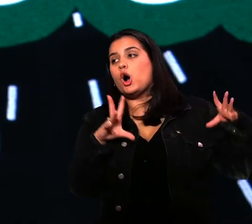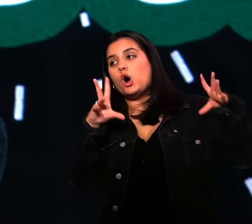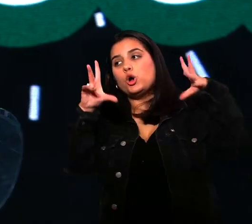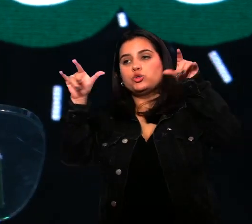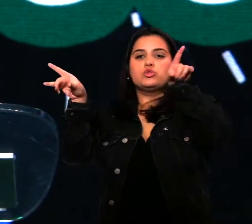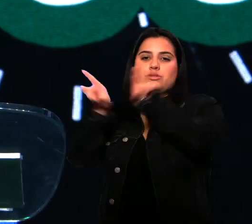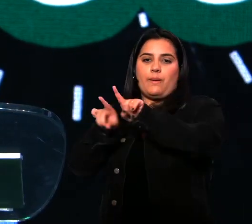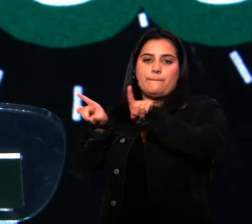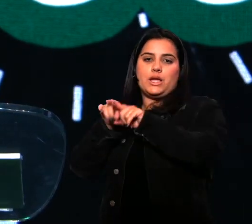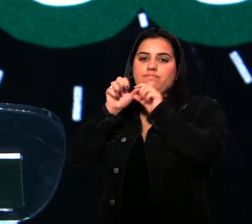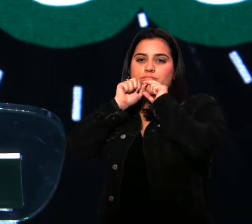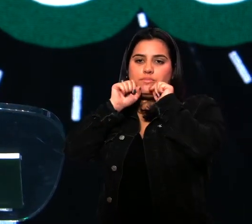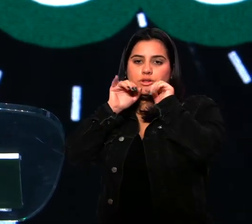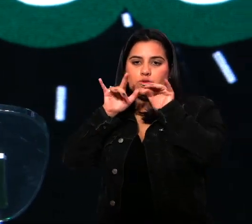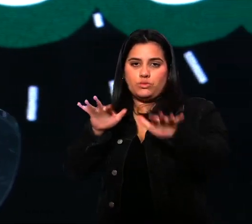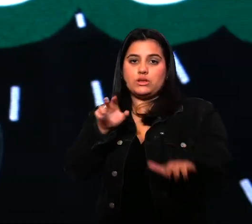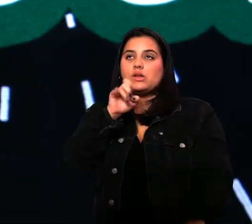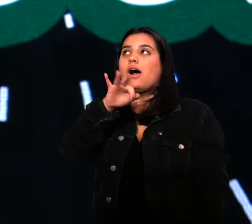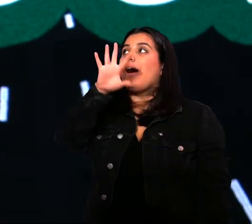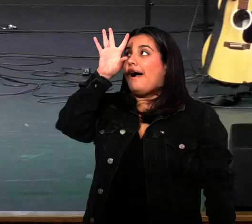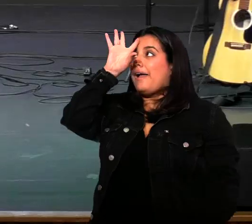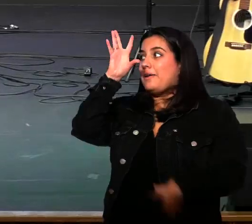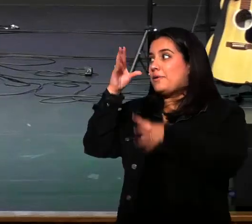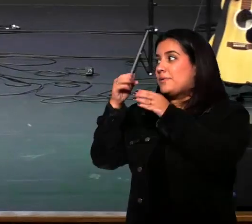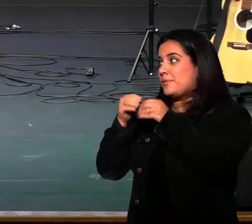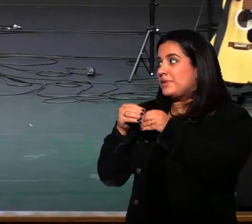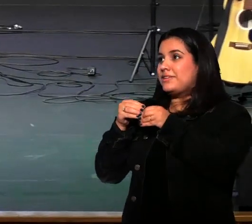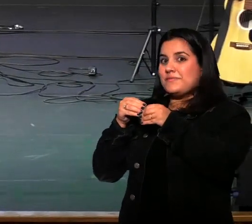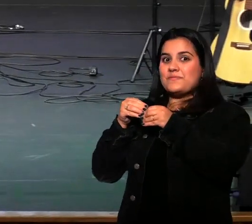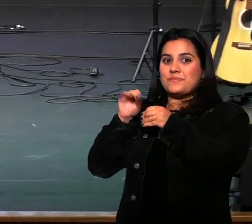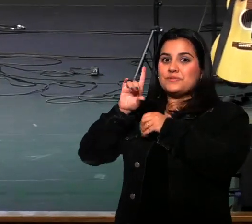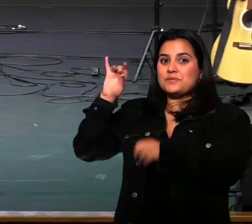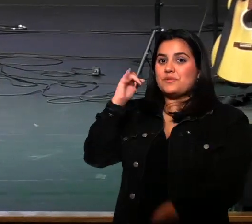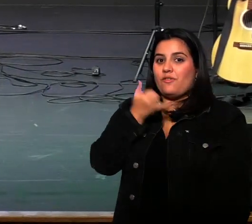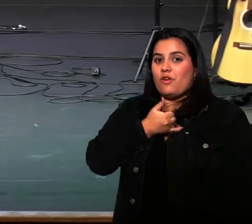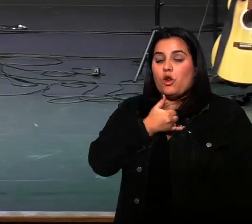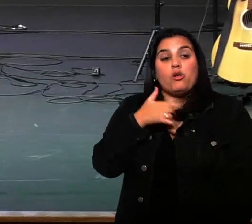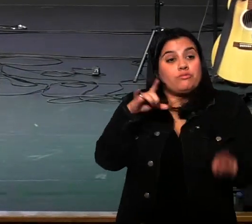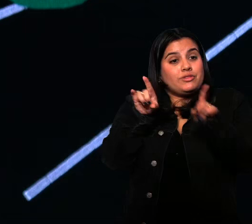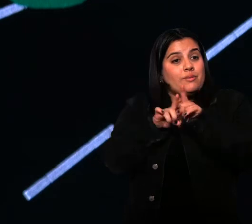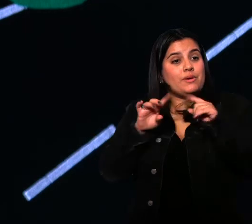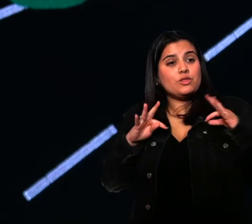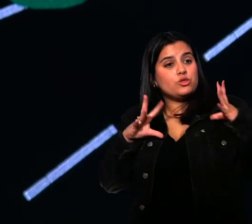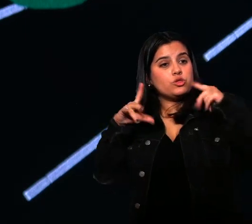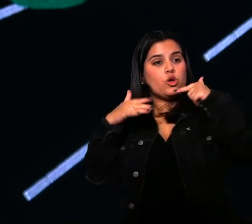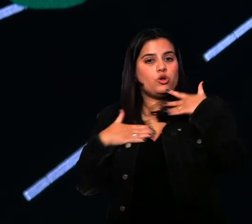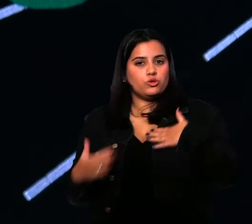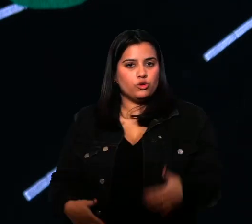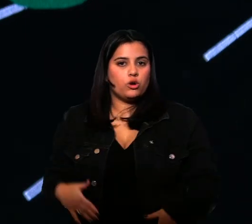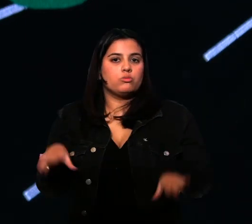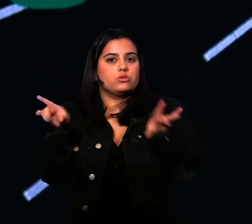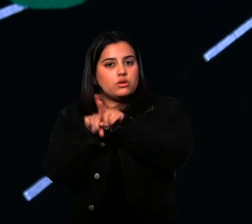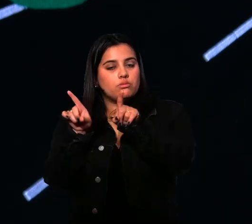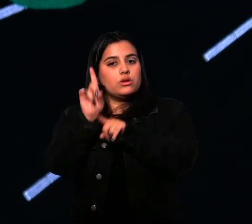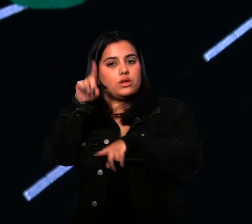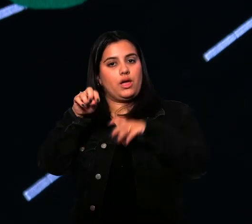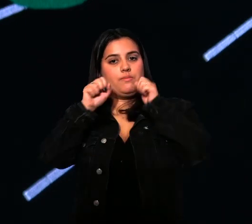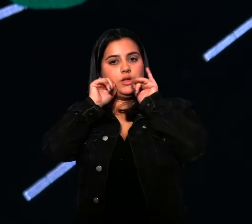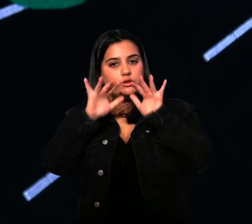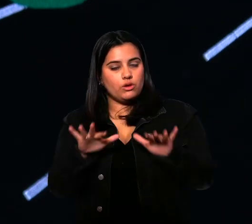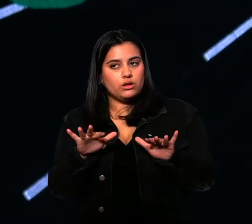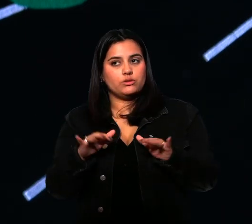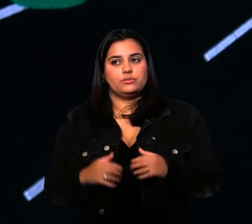entende as direções de Deus para a tua vida, todo o corpo de Cristo também é abençoado, porque a gente começa a avançar ainda mais